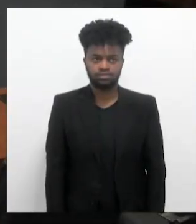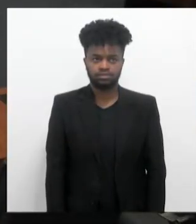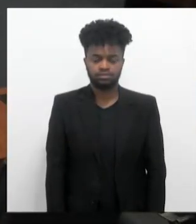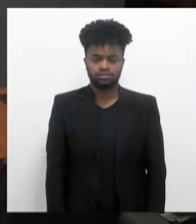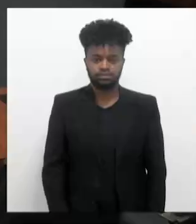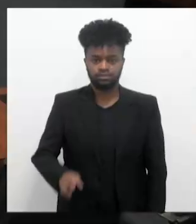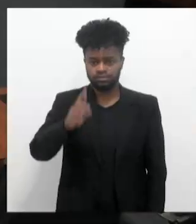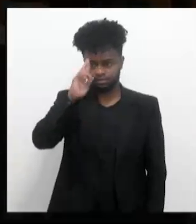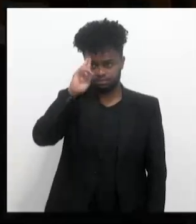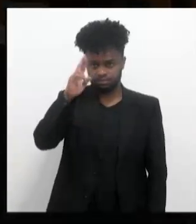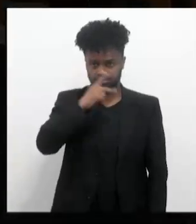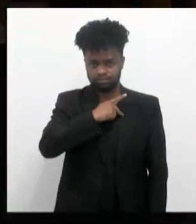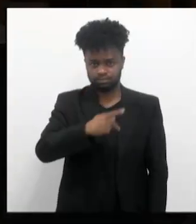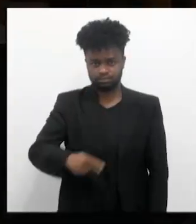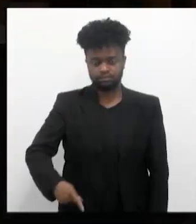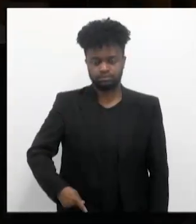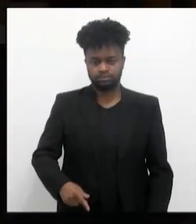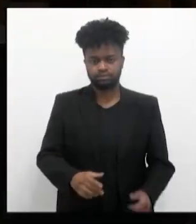Senhor presidente,